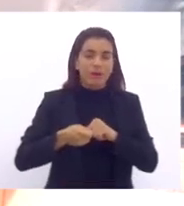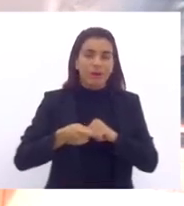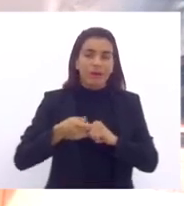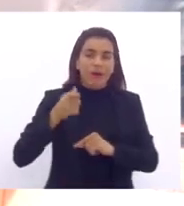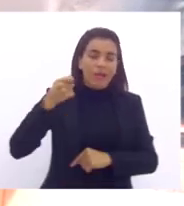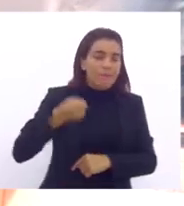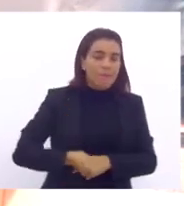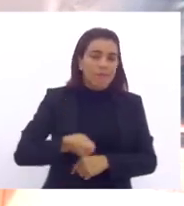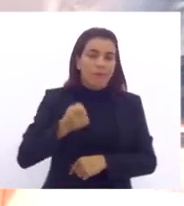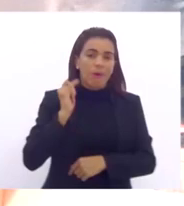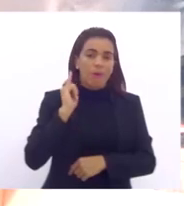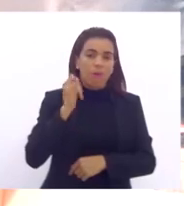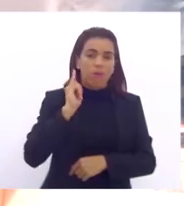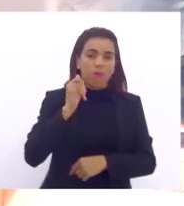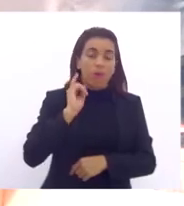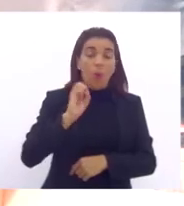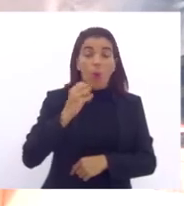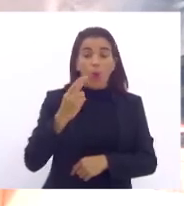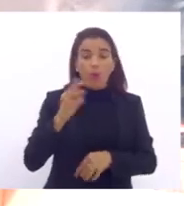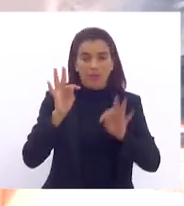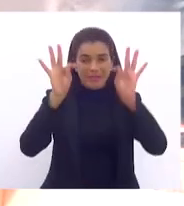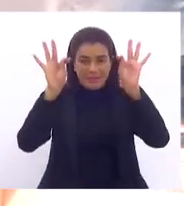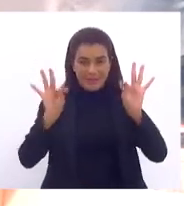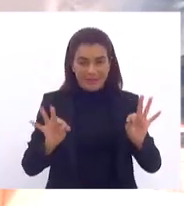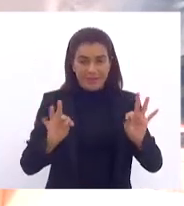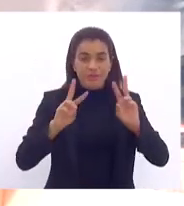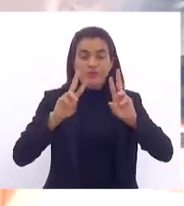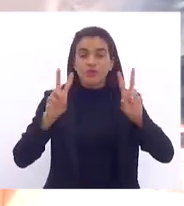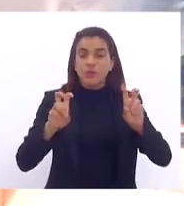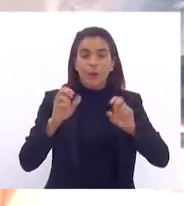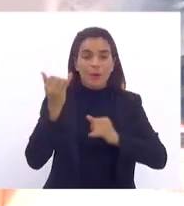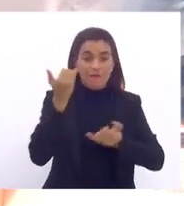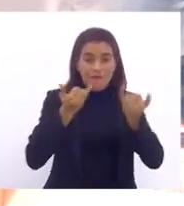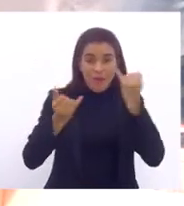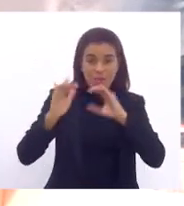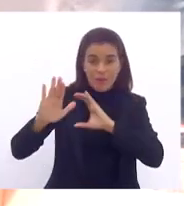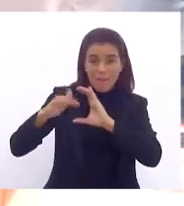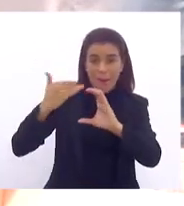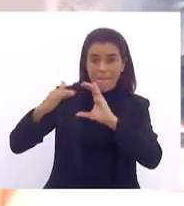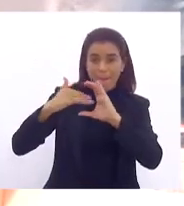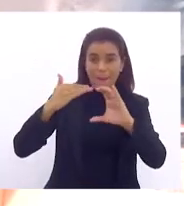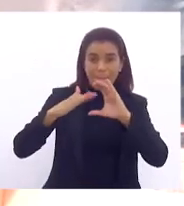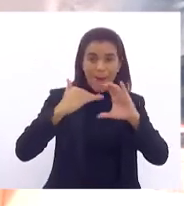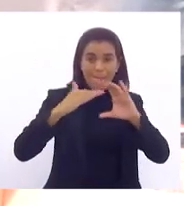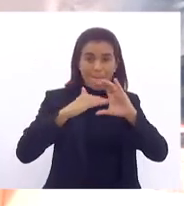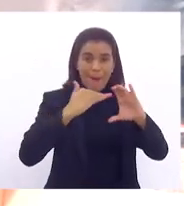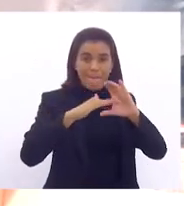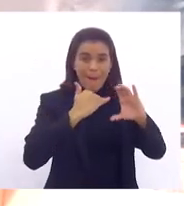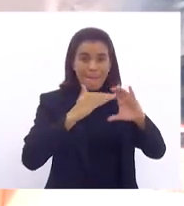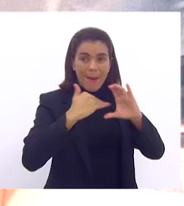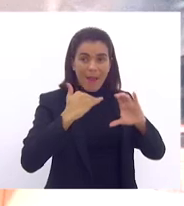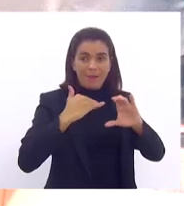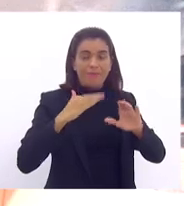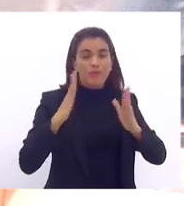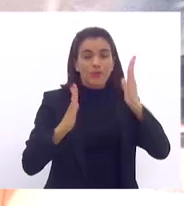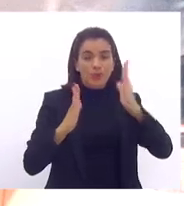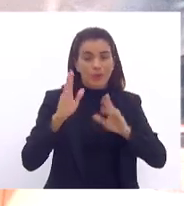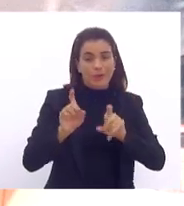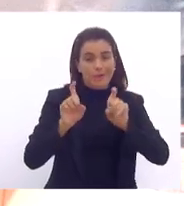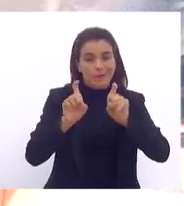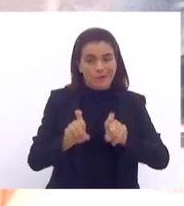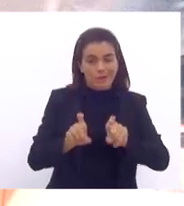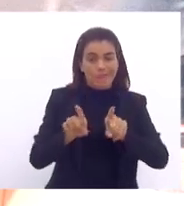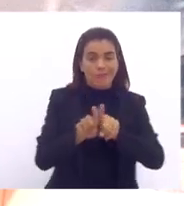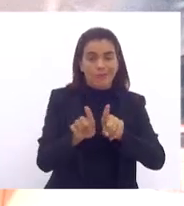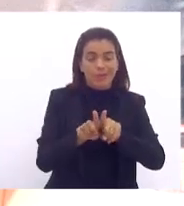prestar depoimento ou testemunhar sobre as informações recebidas no Exercício do seu mandato ou sobre as